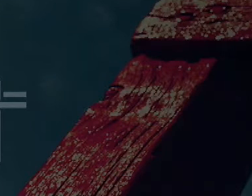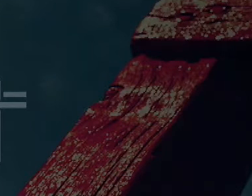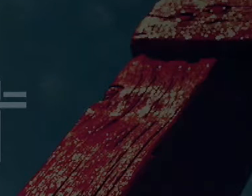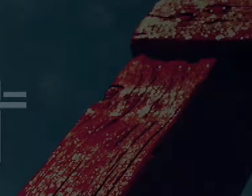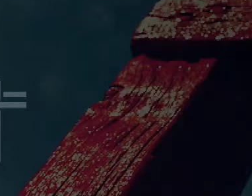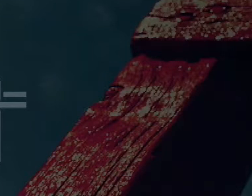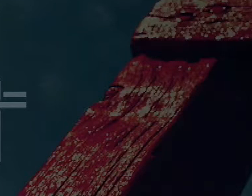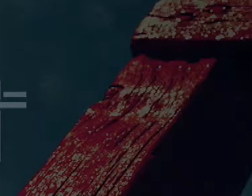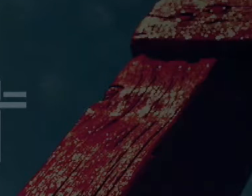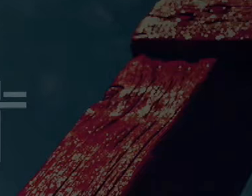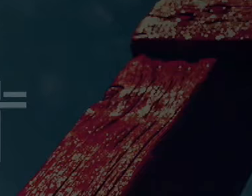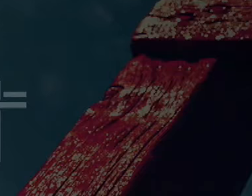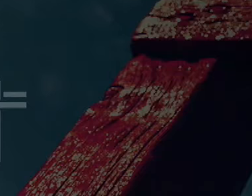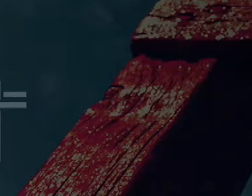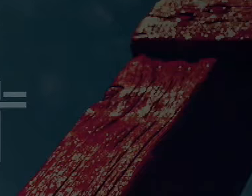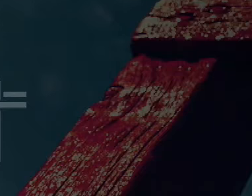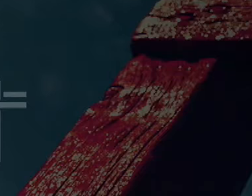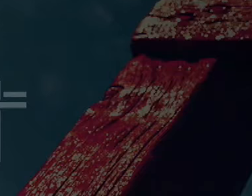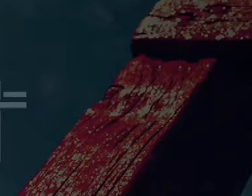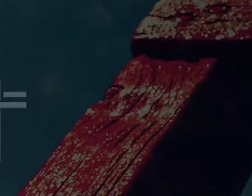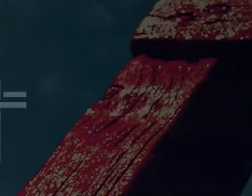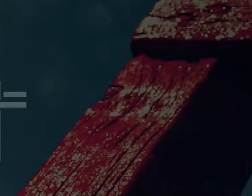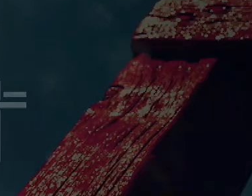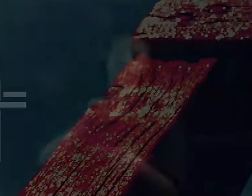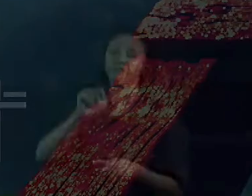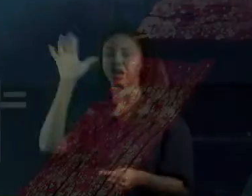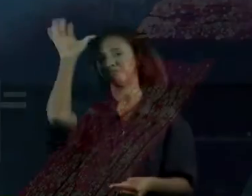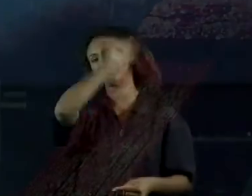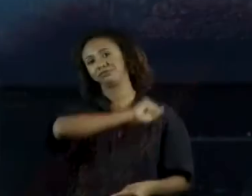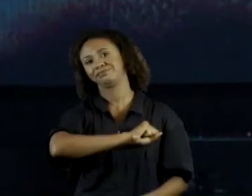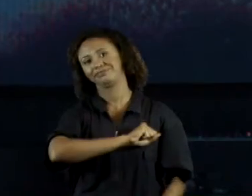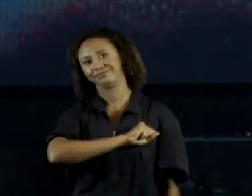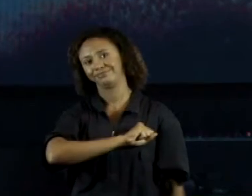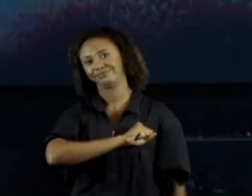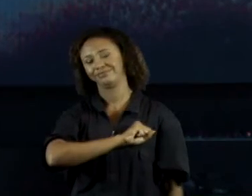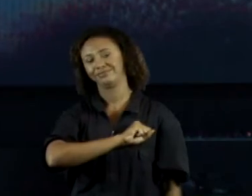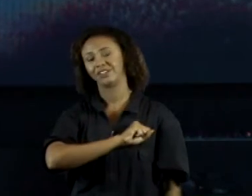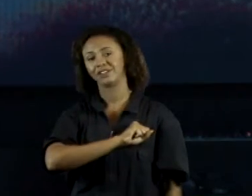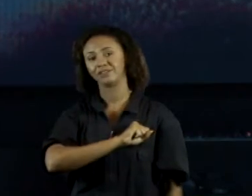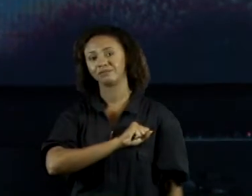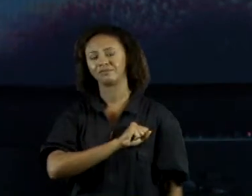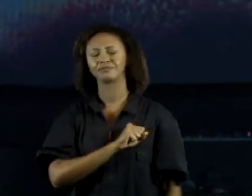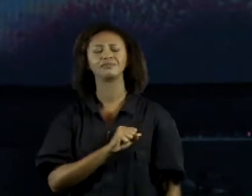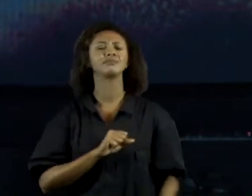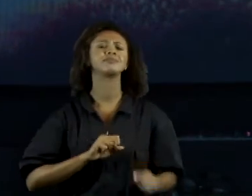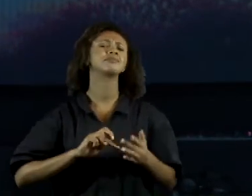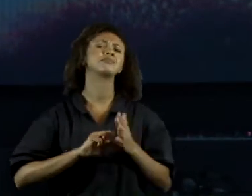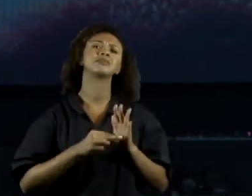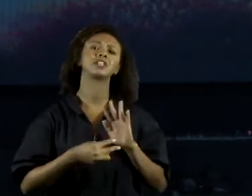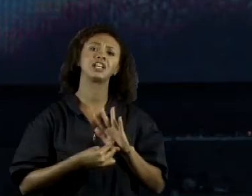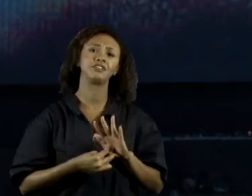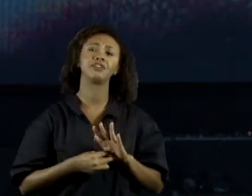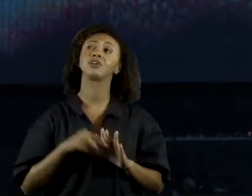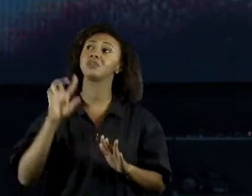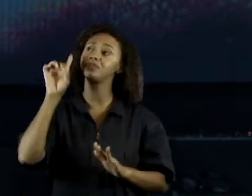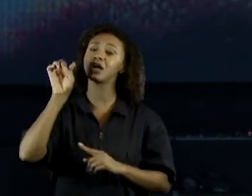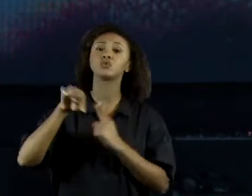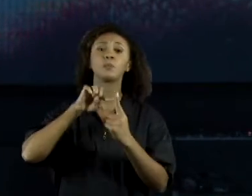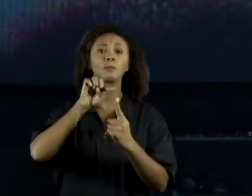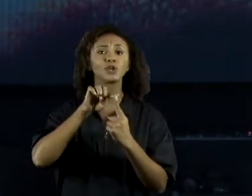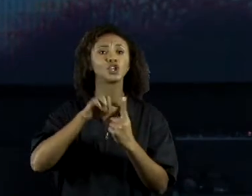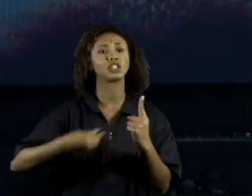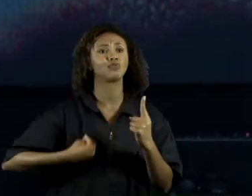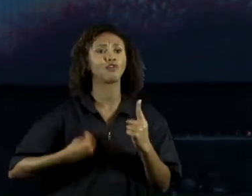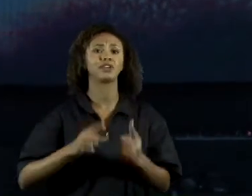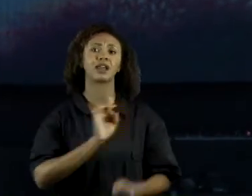propósito. Sabe o que Paulo está dizendo? Que Deus tem um propósito para todo mundo aqui. Diga assim: Deus tem um propósito para a